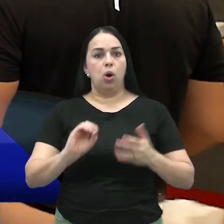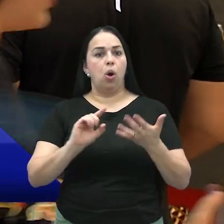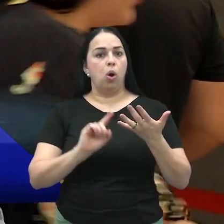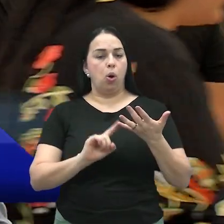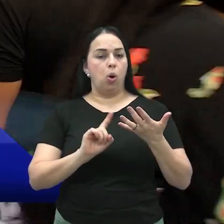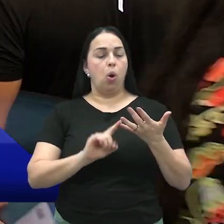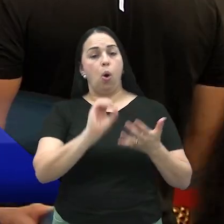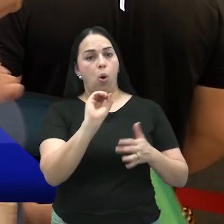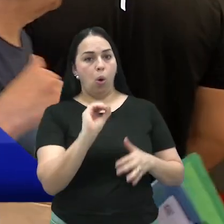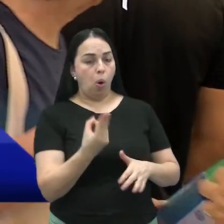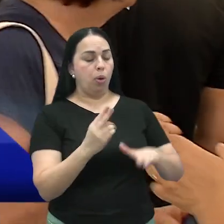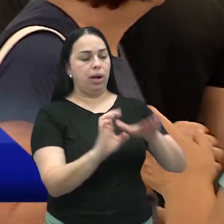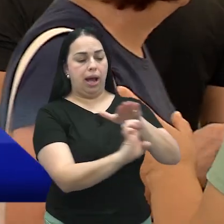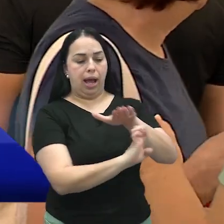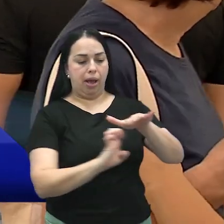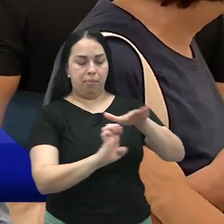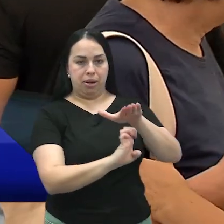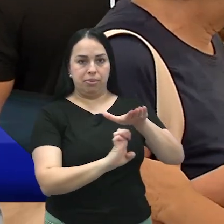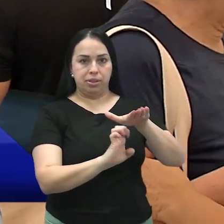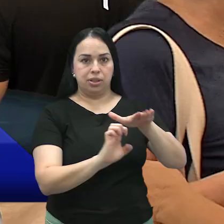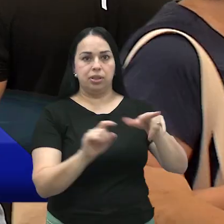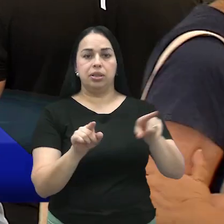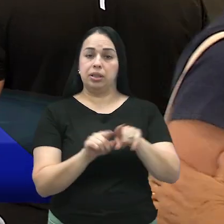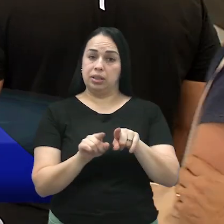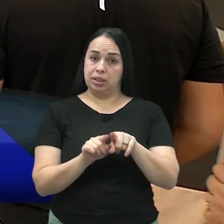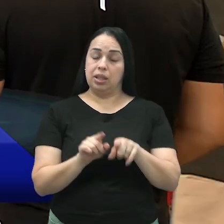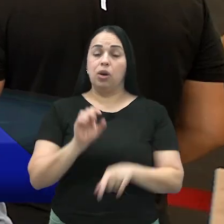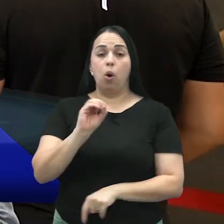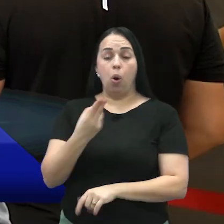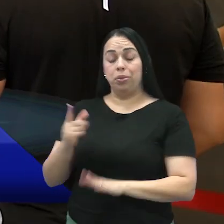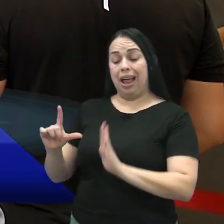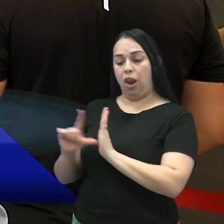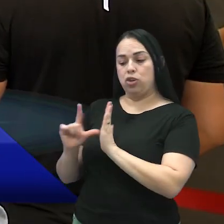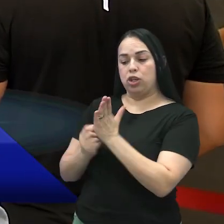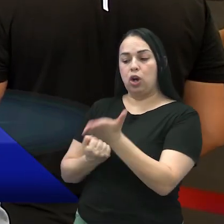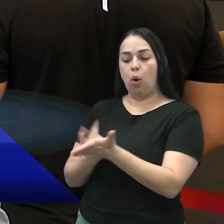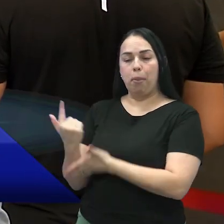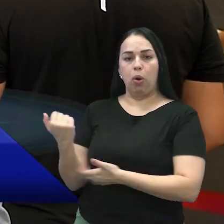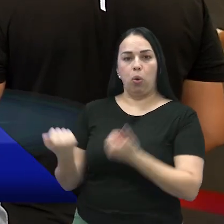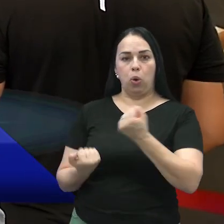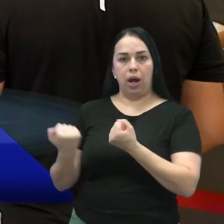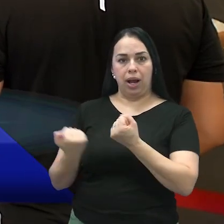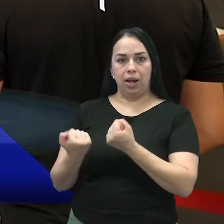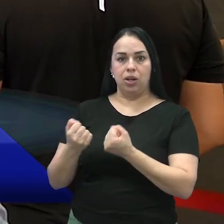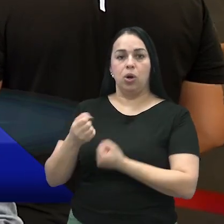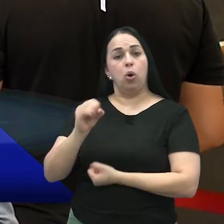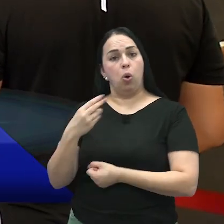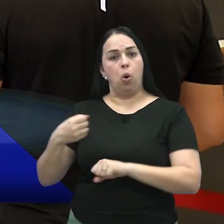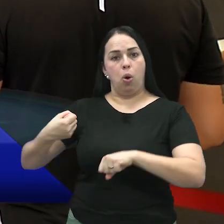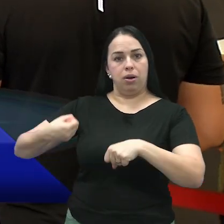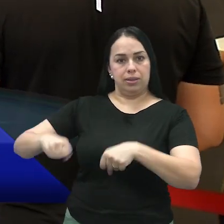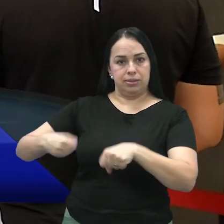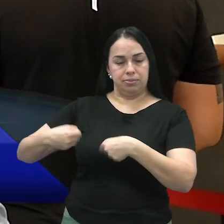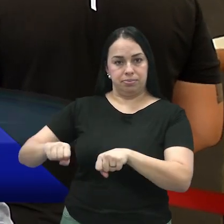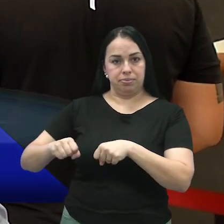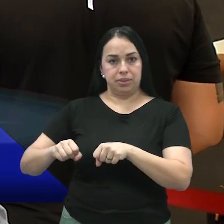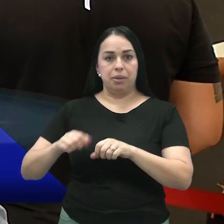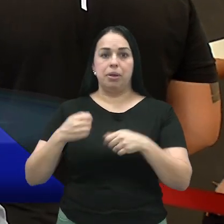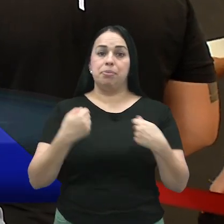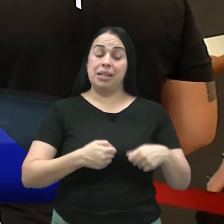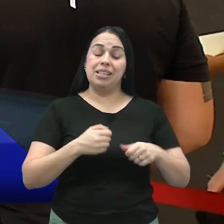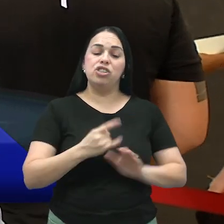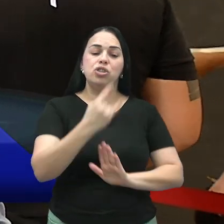procurador ou estabelecimento de aquisição do veículo sob autorização do dono da moto ou então o dono